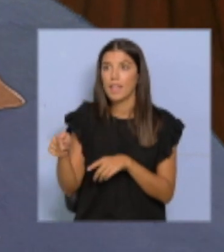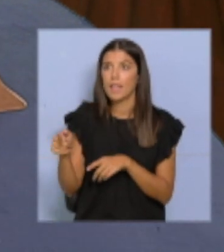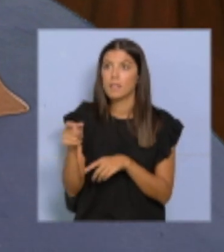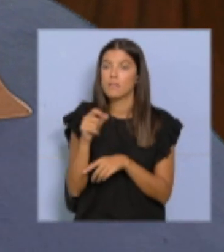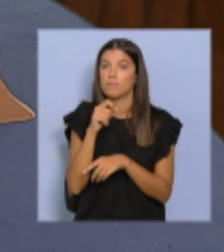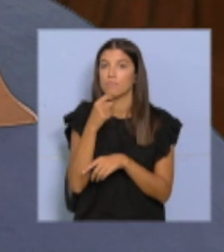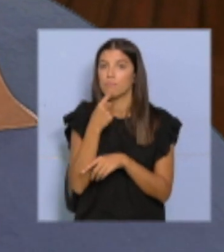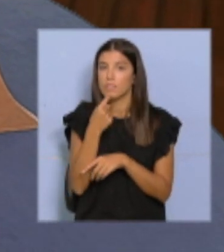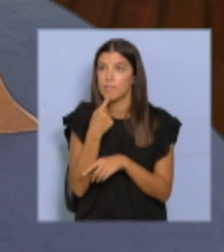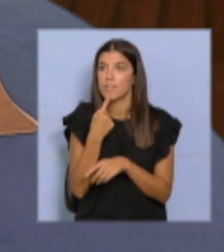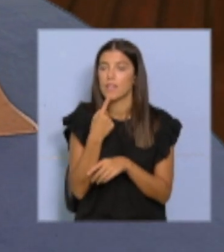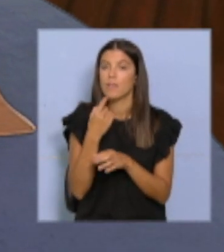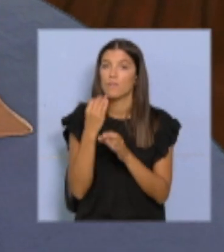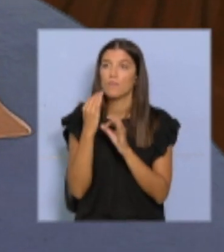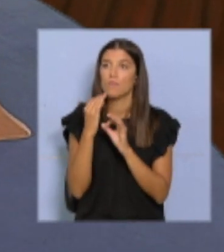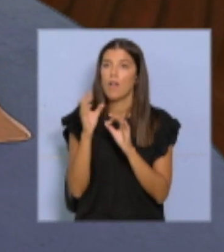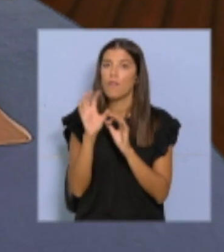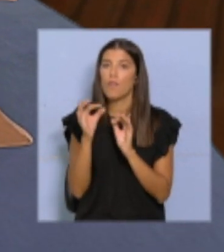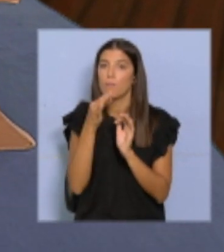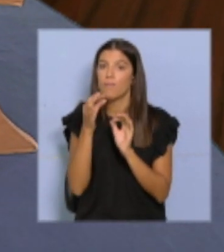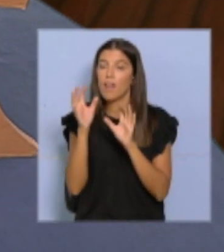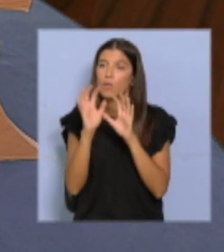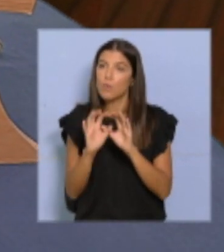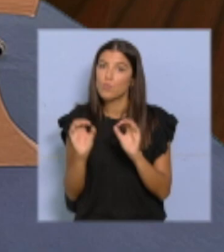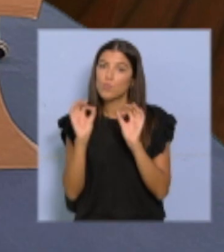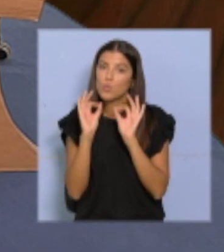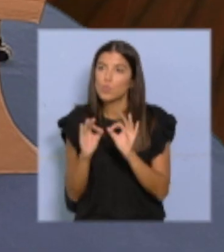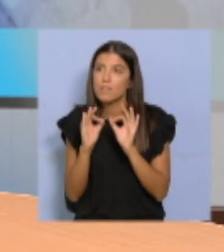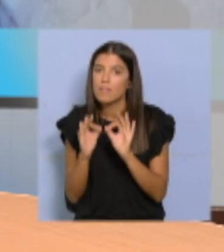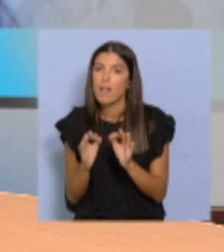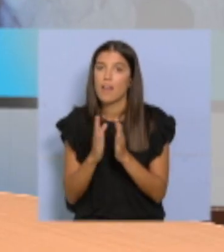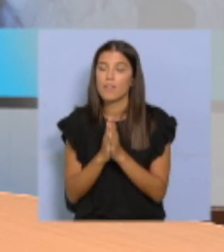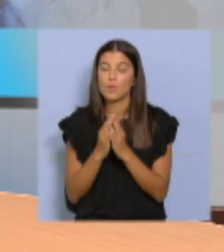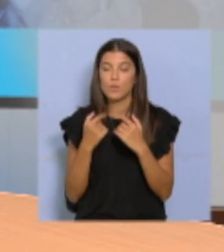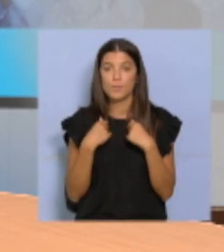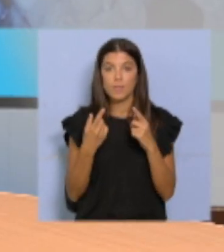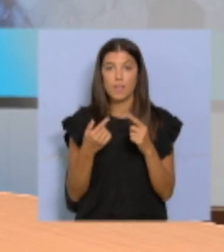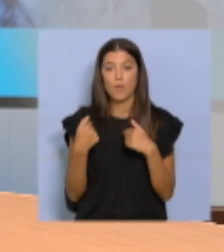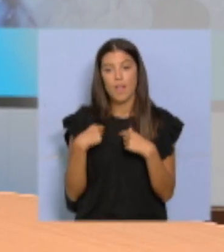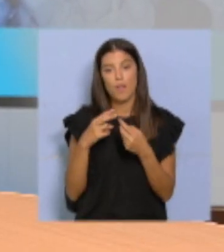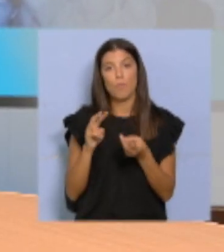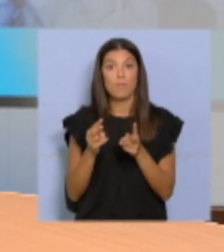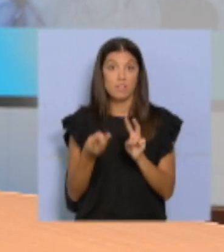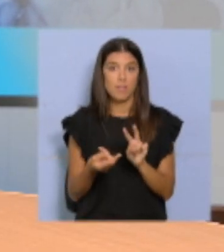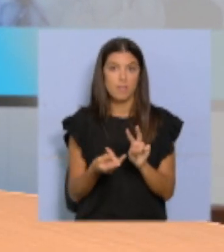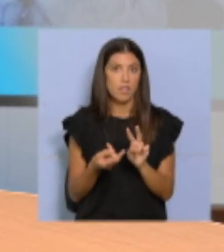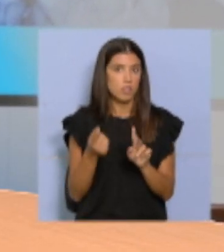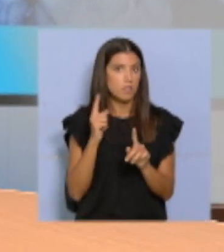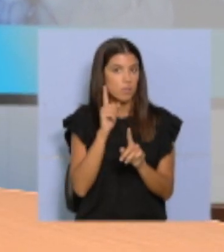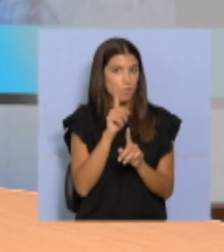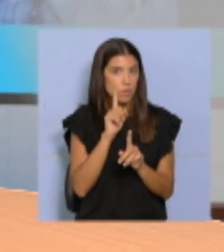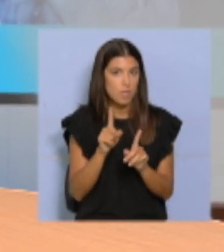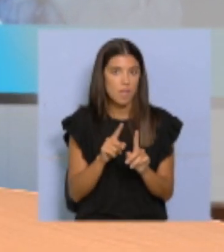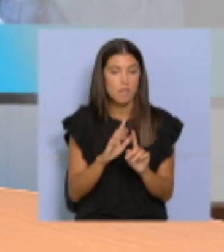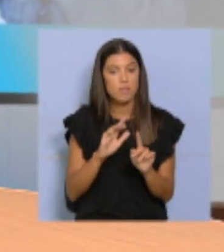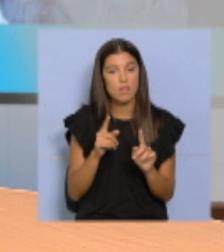dos nossos cuidados, dos nossos serviços e da missão. Sem dúvida nenhuma, uma estratégia que interessa fomentar em todas as instituições para que a informação